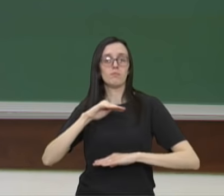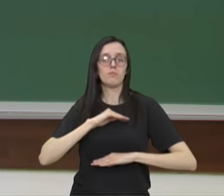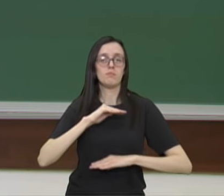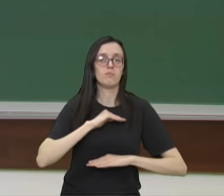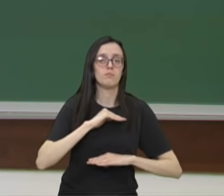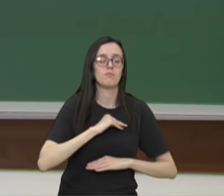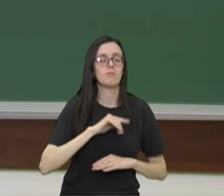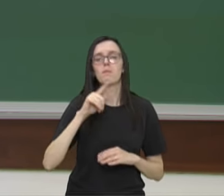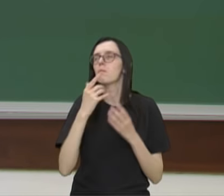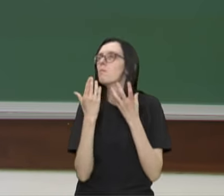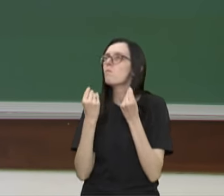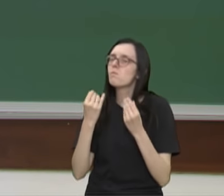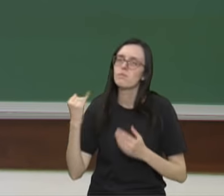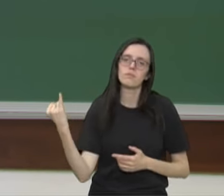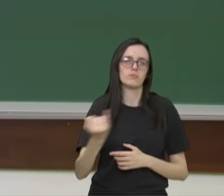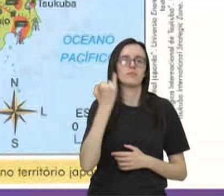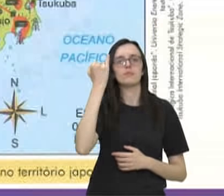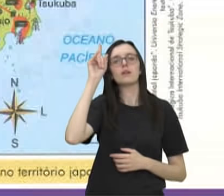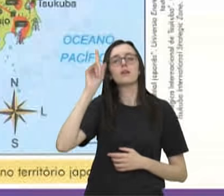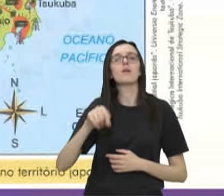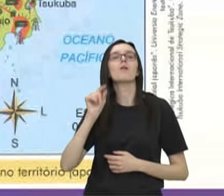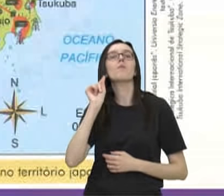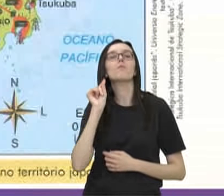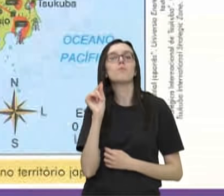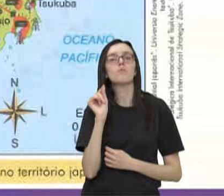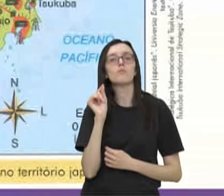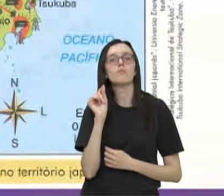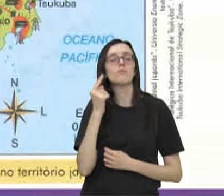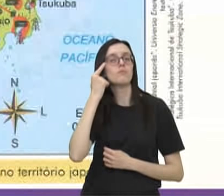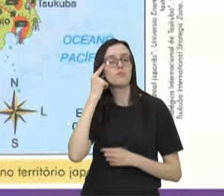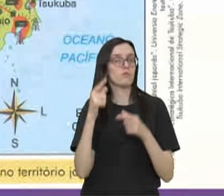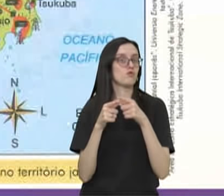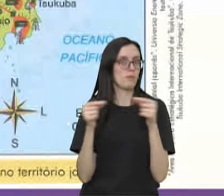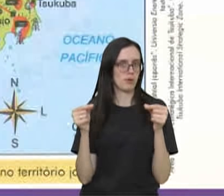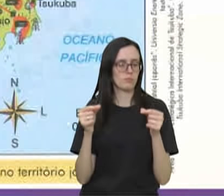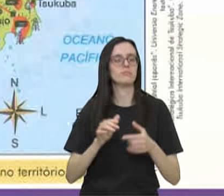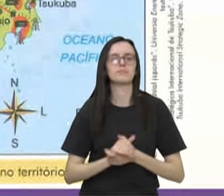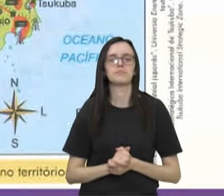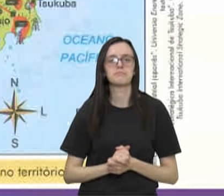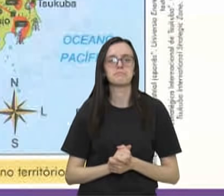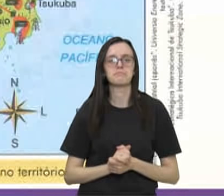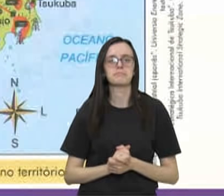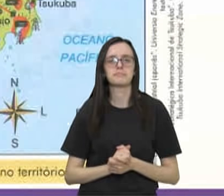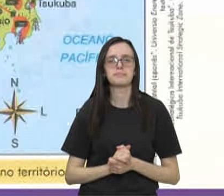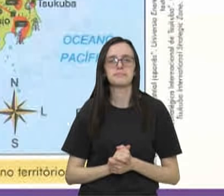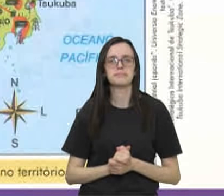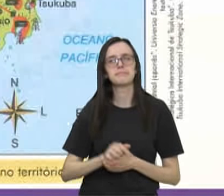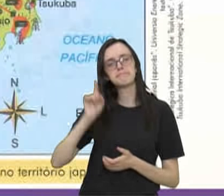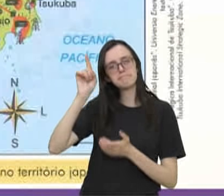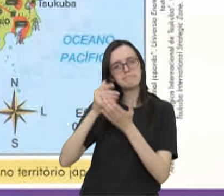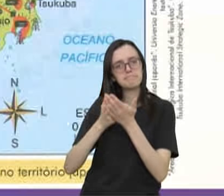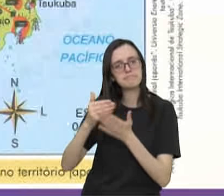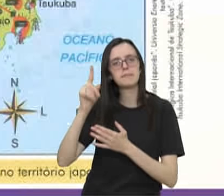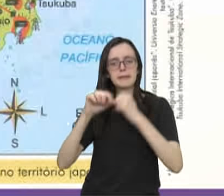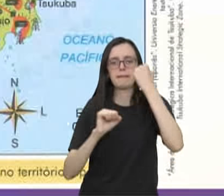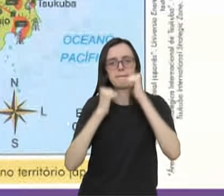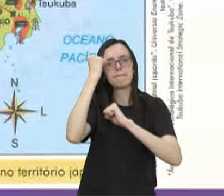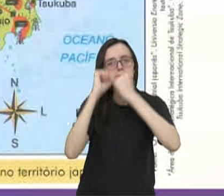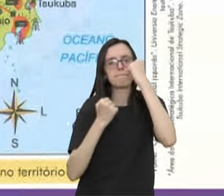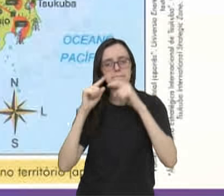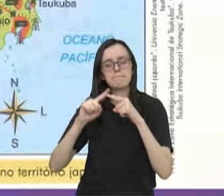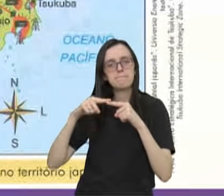industrialização muito importante é o japão tá ok que iniciou a sua industrialização